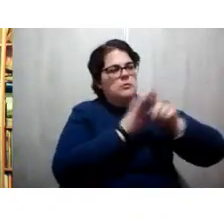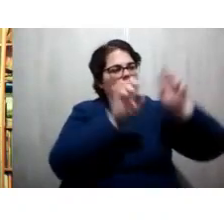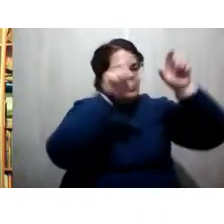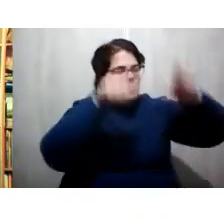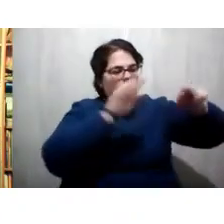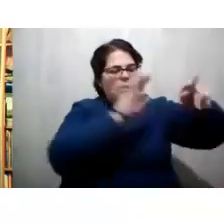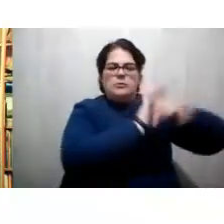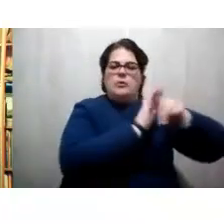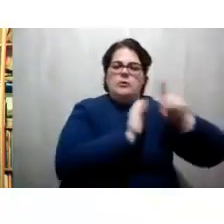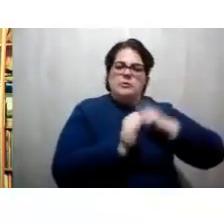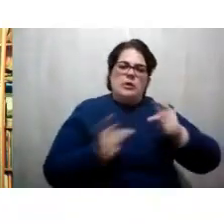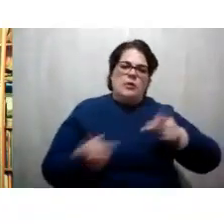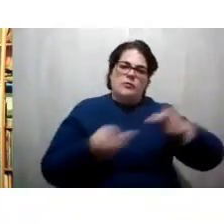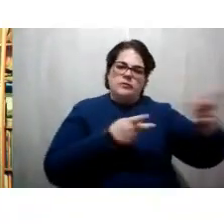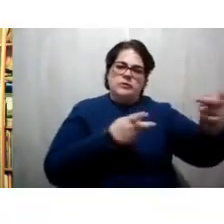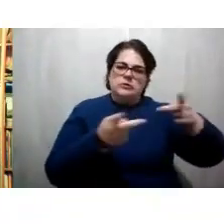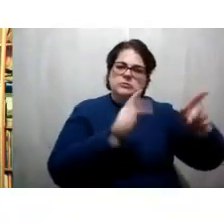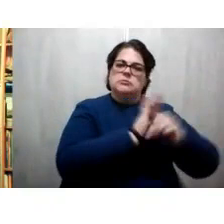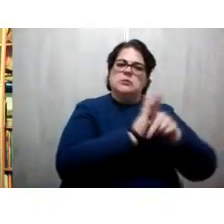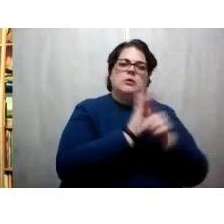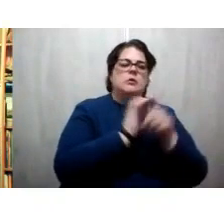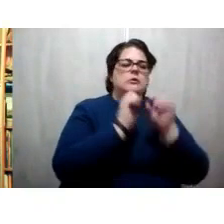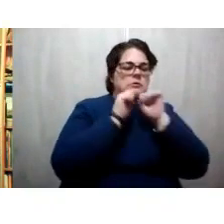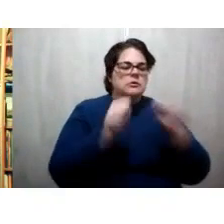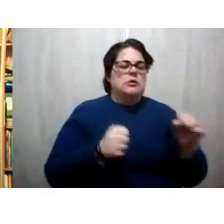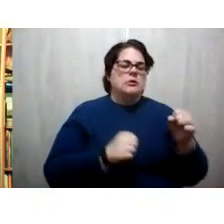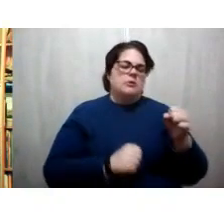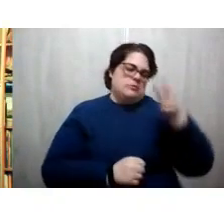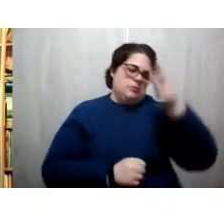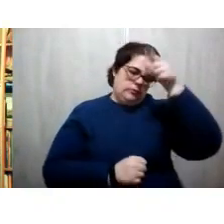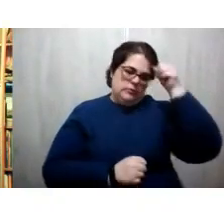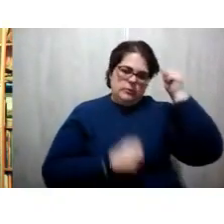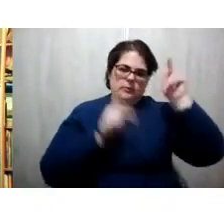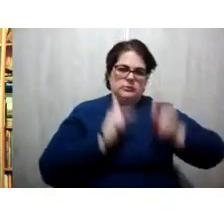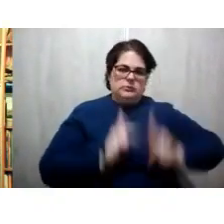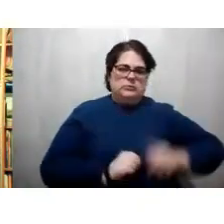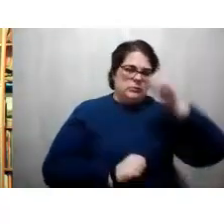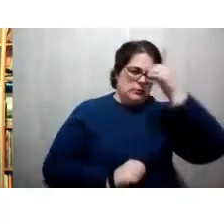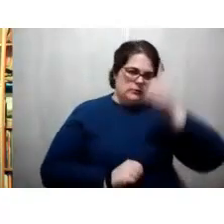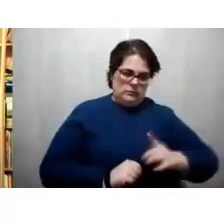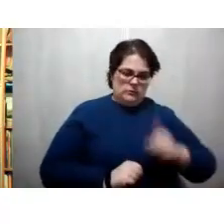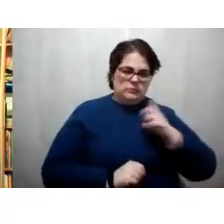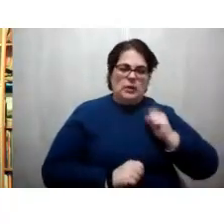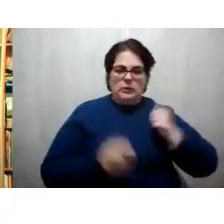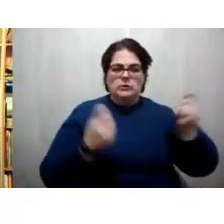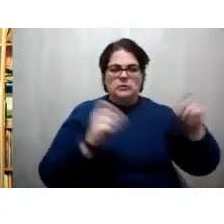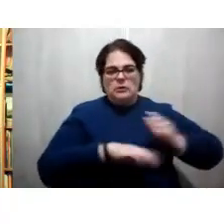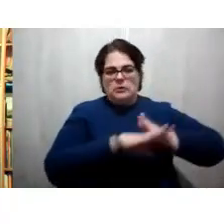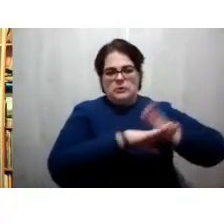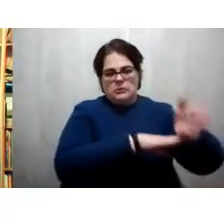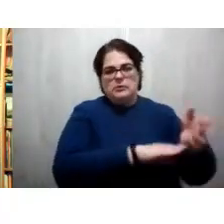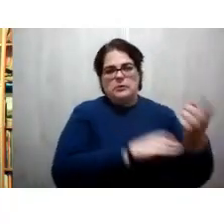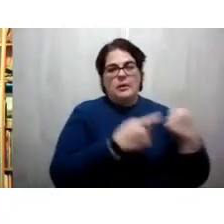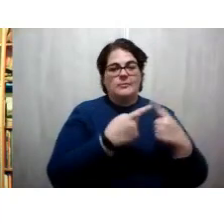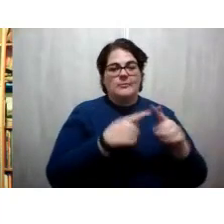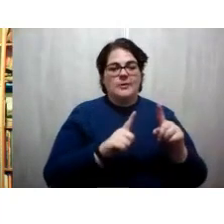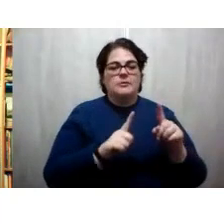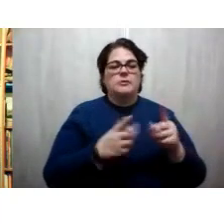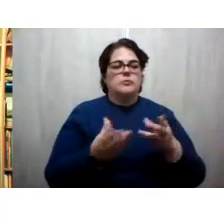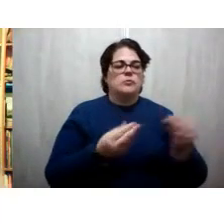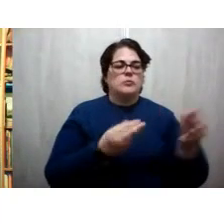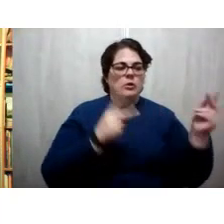convites que são feitos pela Secretaria Municipal da Pessoa com Deficiência. Mas o grande número de pessoas